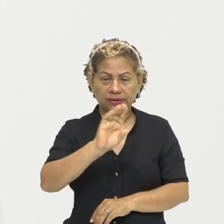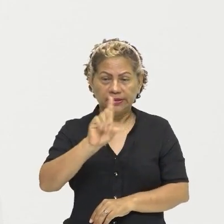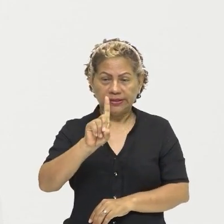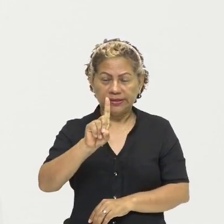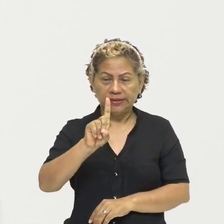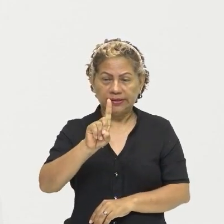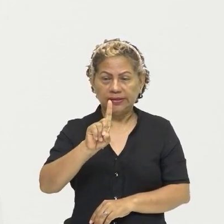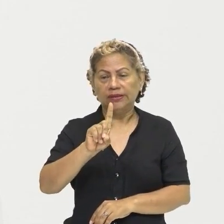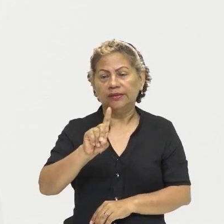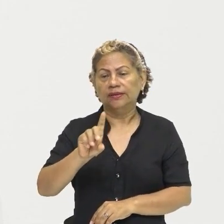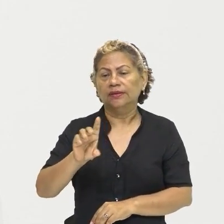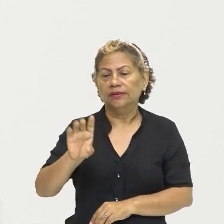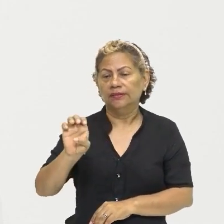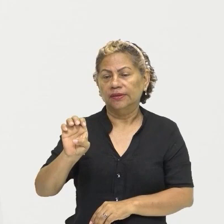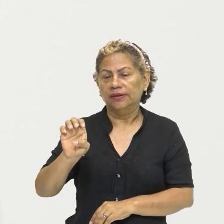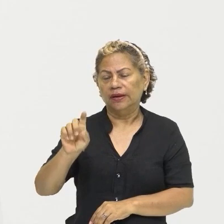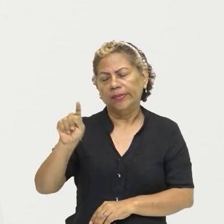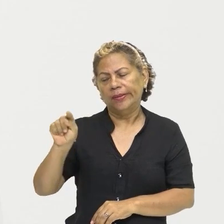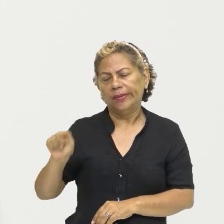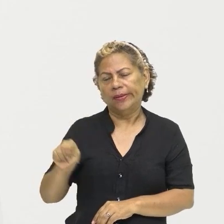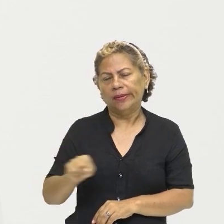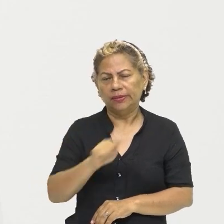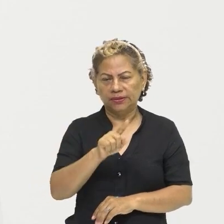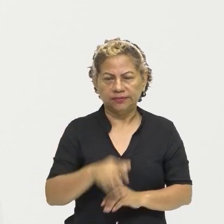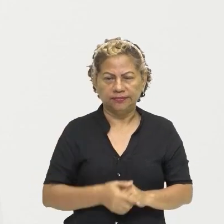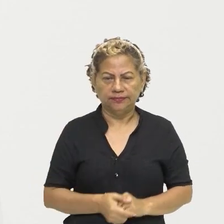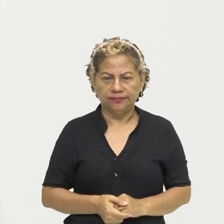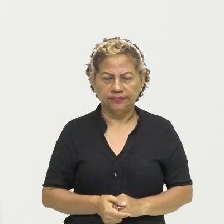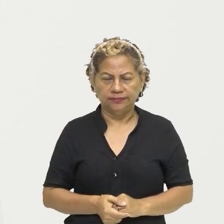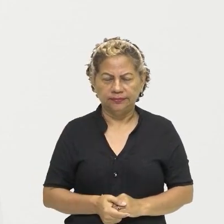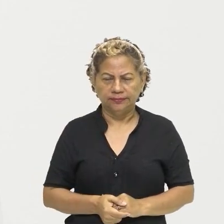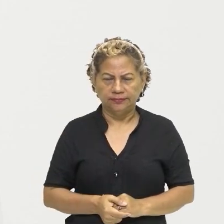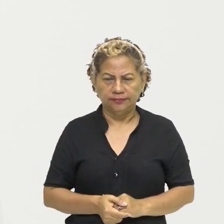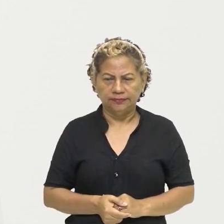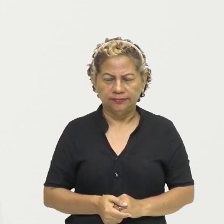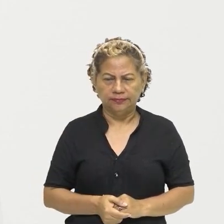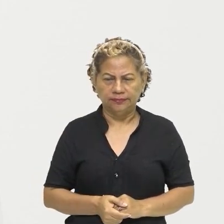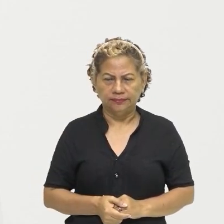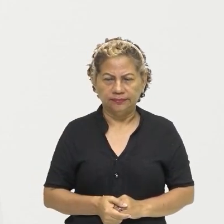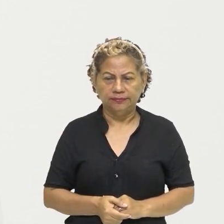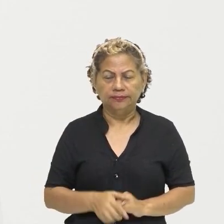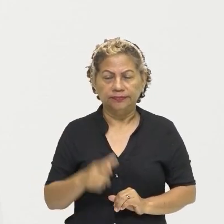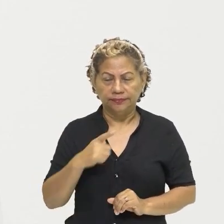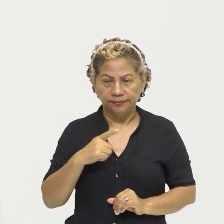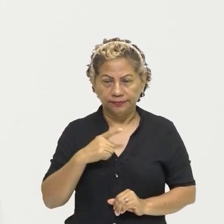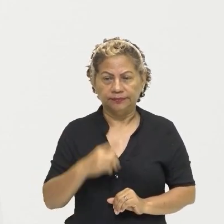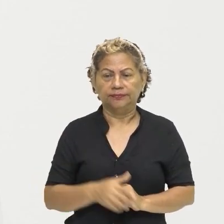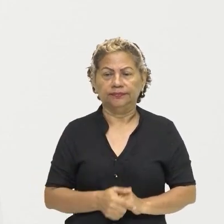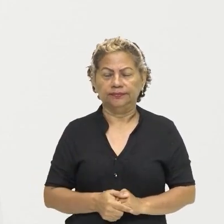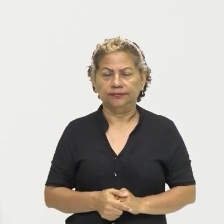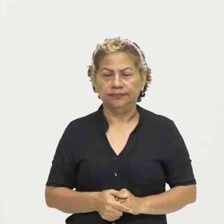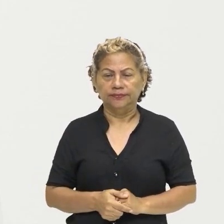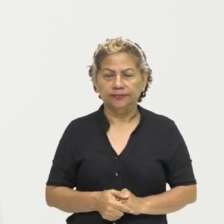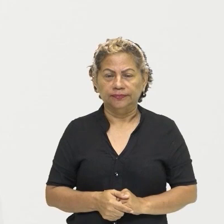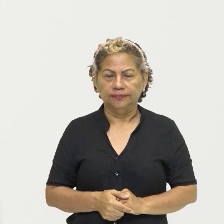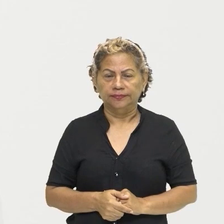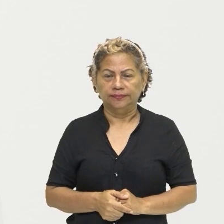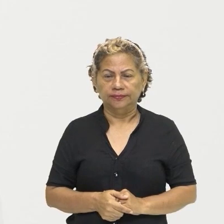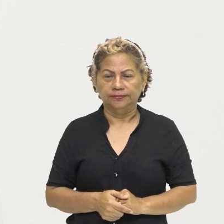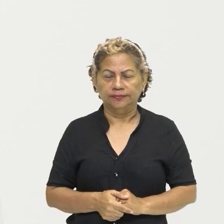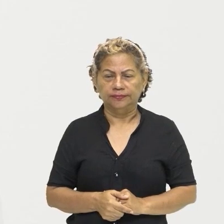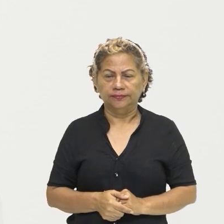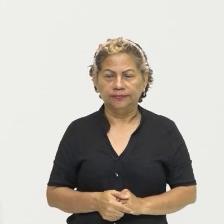até N, tá certo? As regiões alternadamente coloridas, né, que são essas regiões que